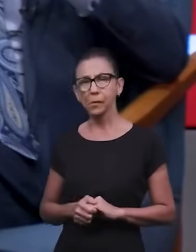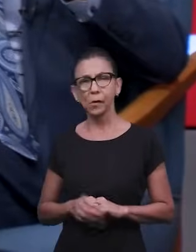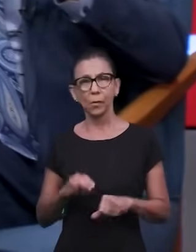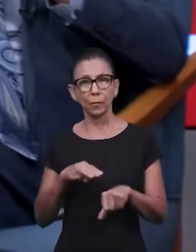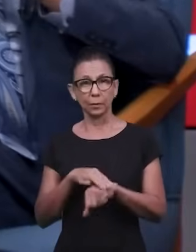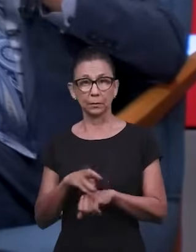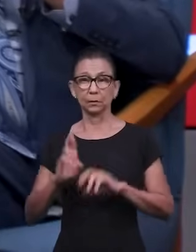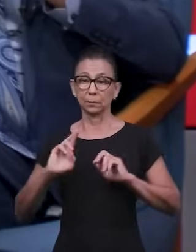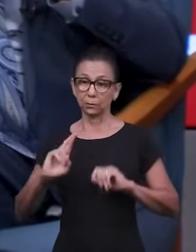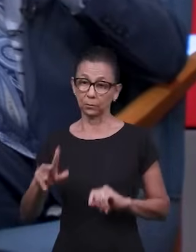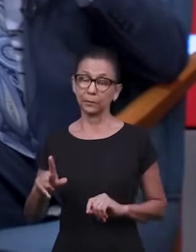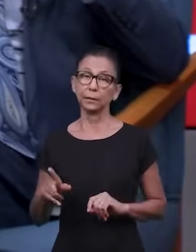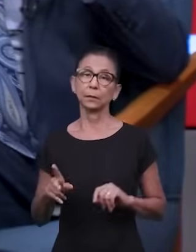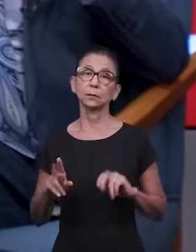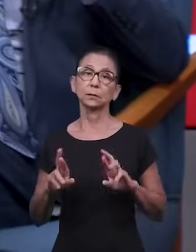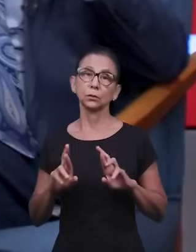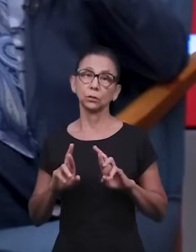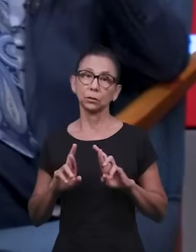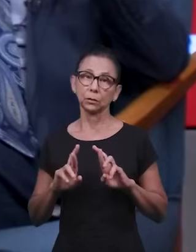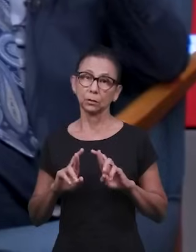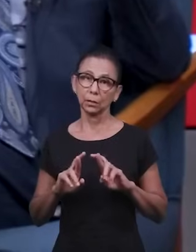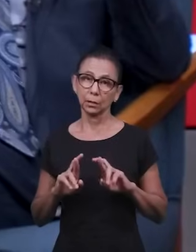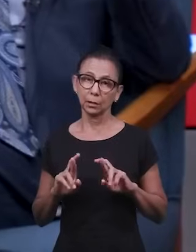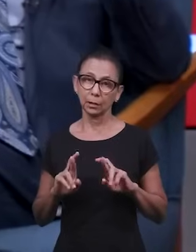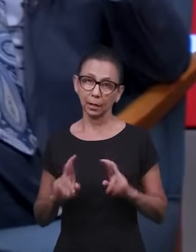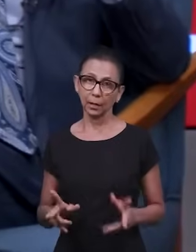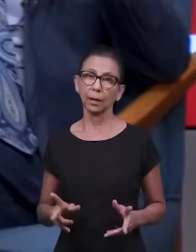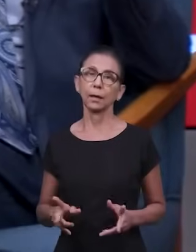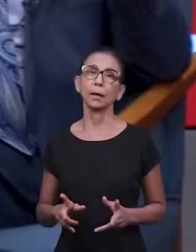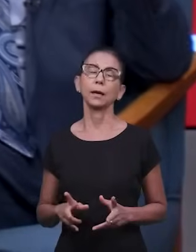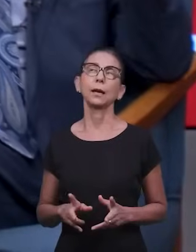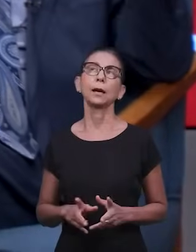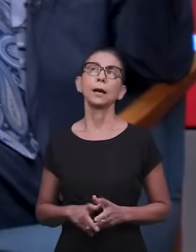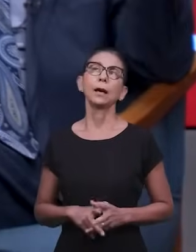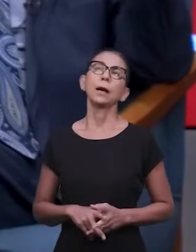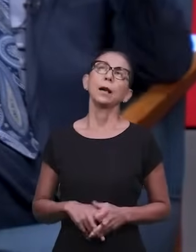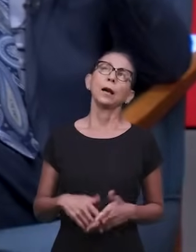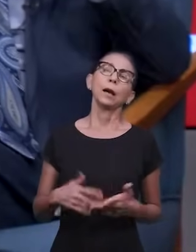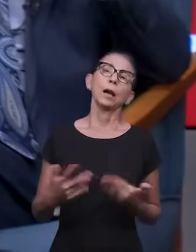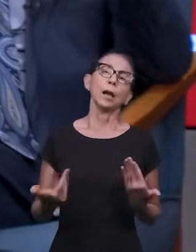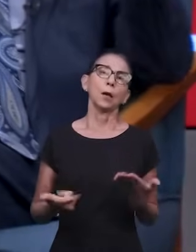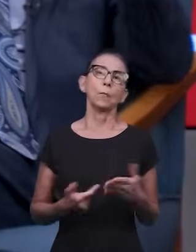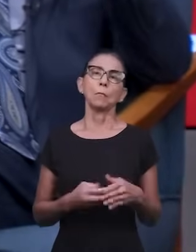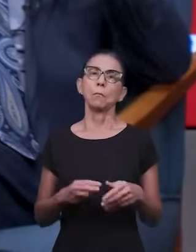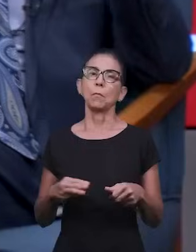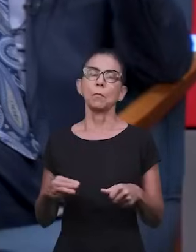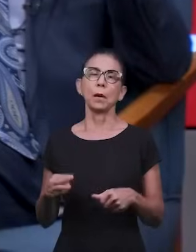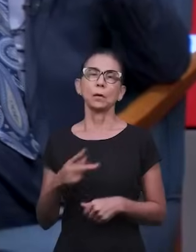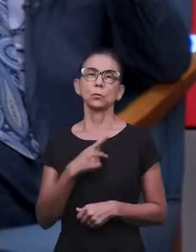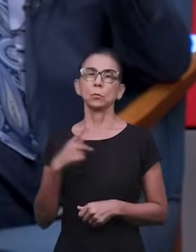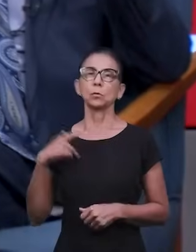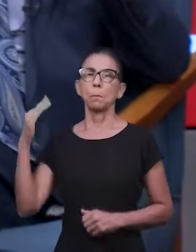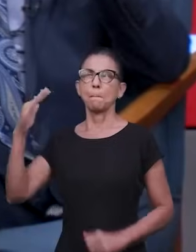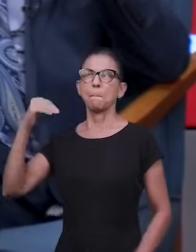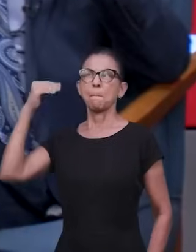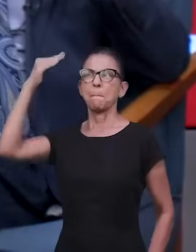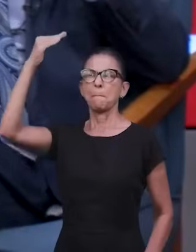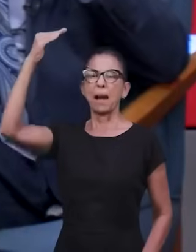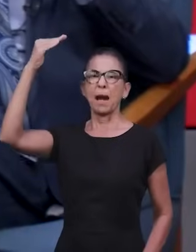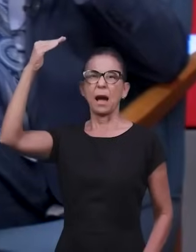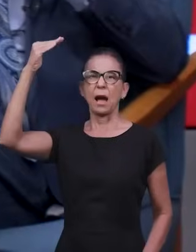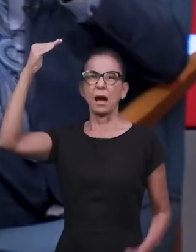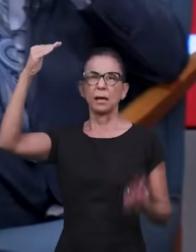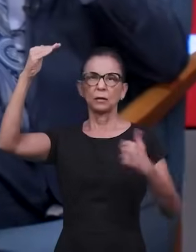é diferente não queremos dizer que o ministério está acima de qualquer membro da igreja